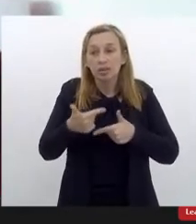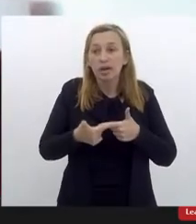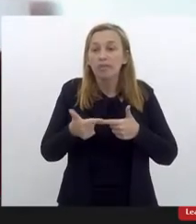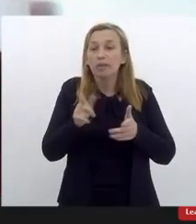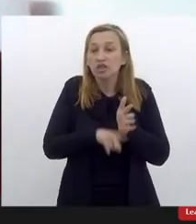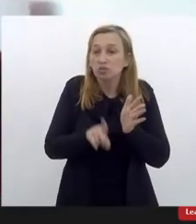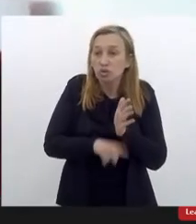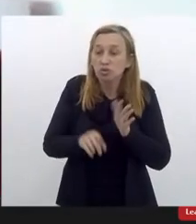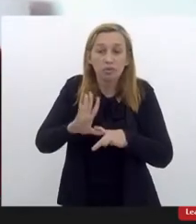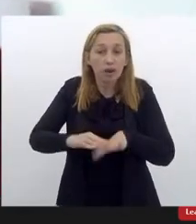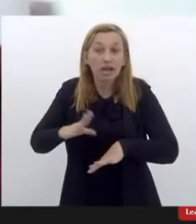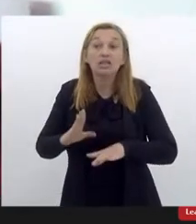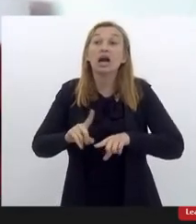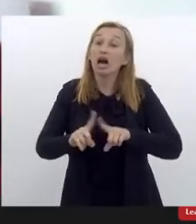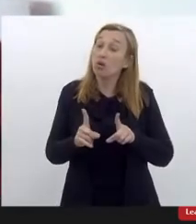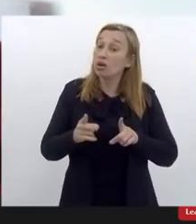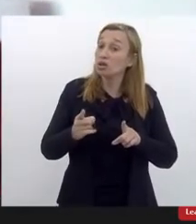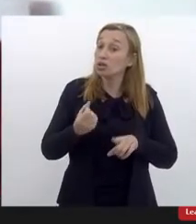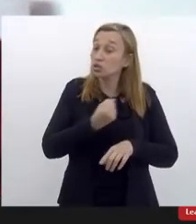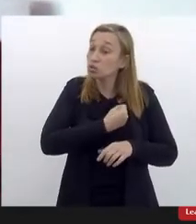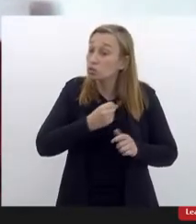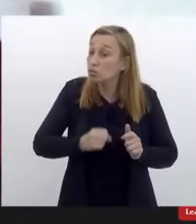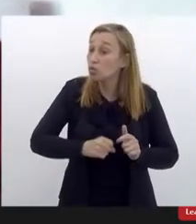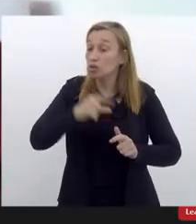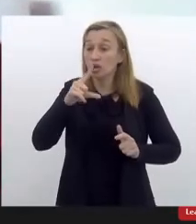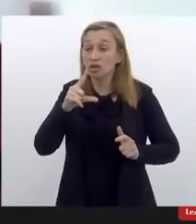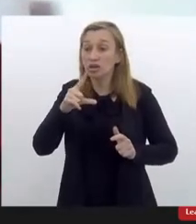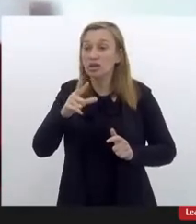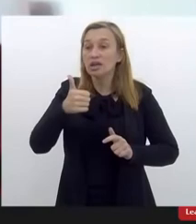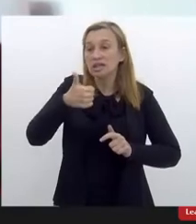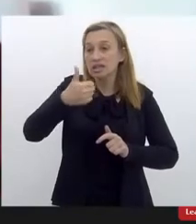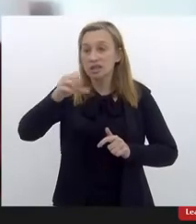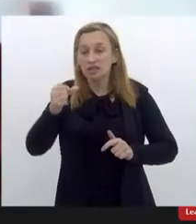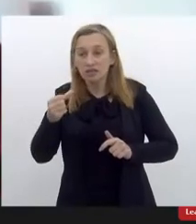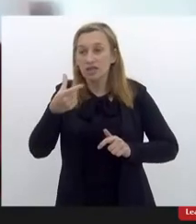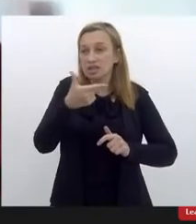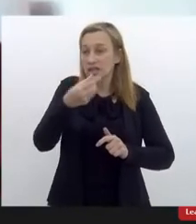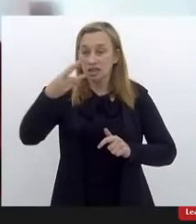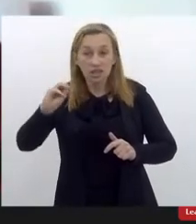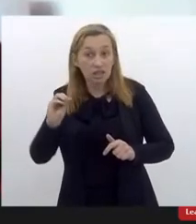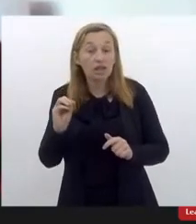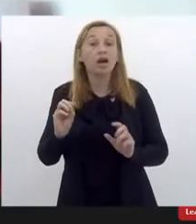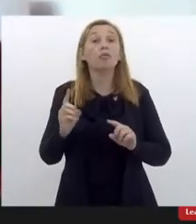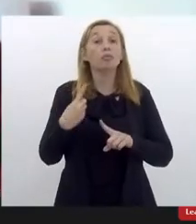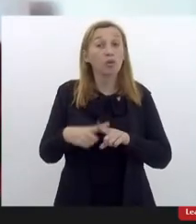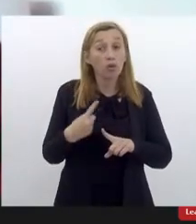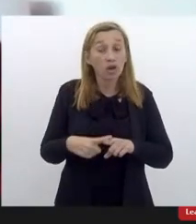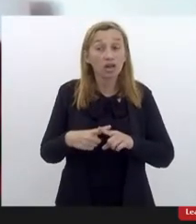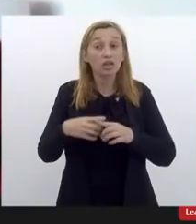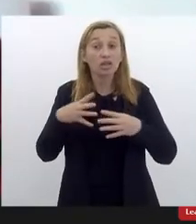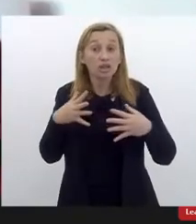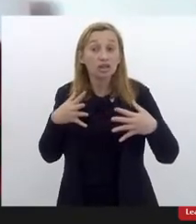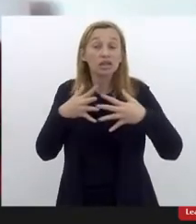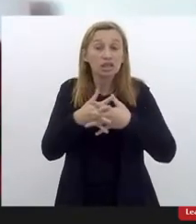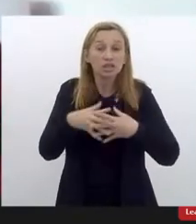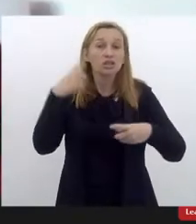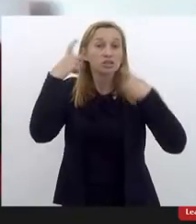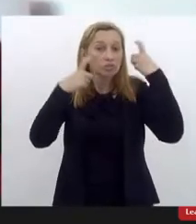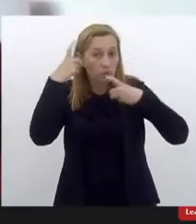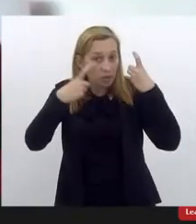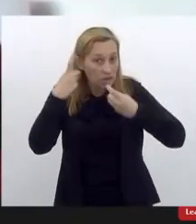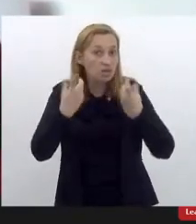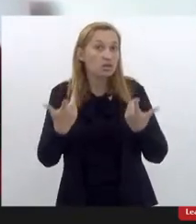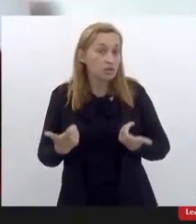ainda mais. Agora, se aumentou para 120, 130, né, porque está se encaixando nessa preocupação que a gente